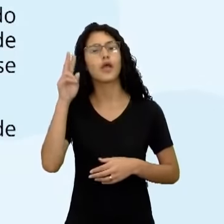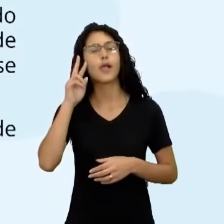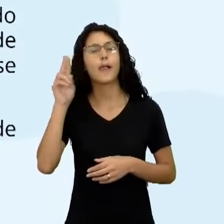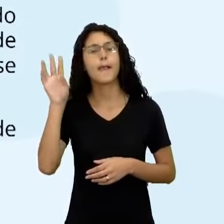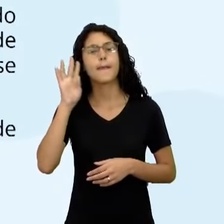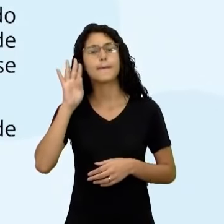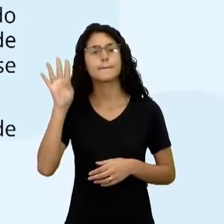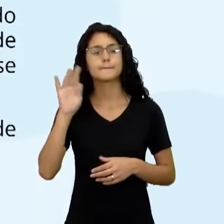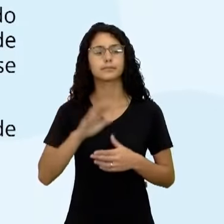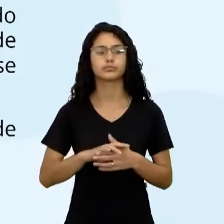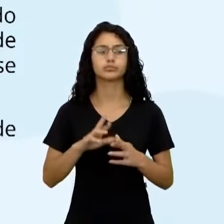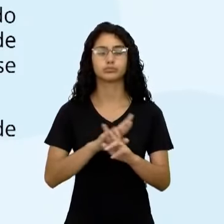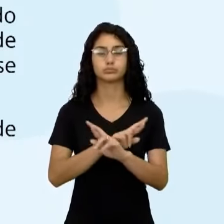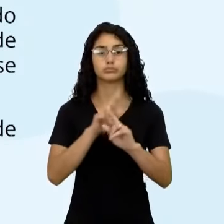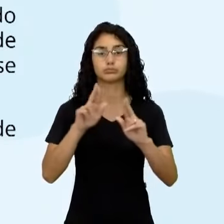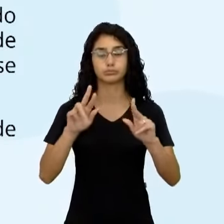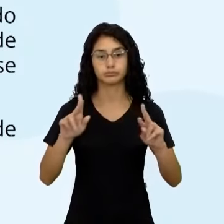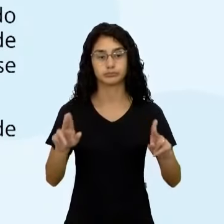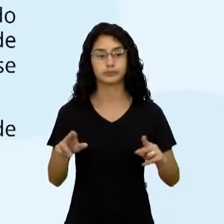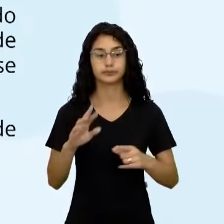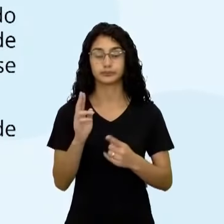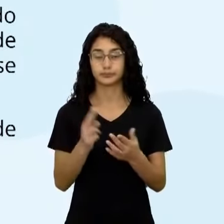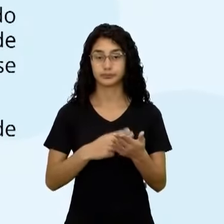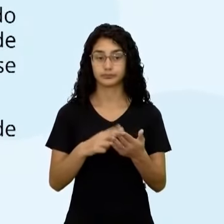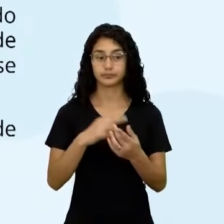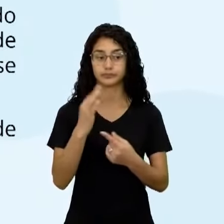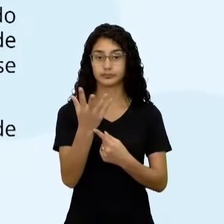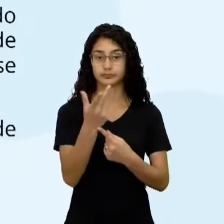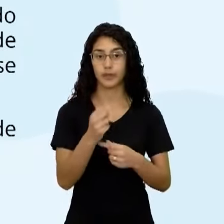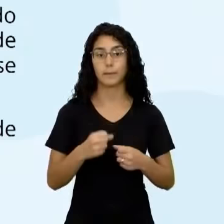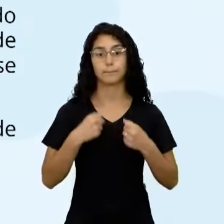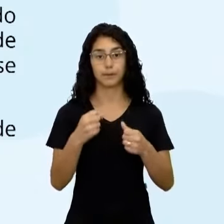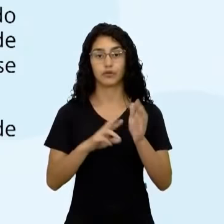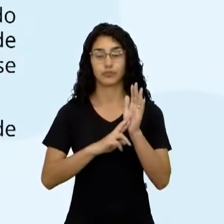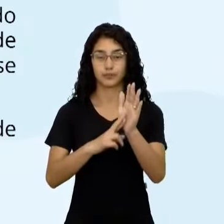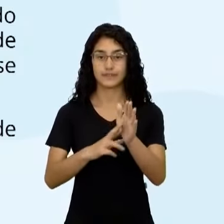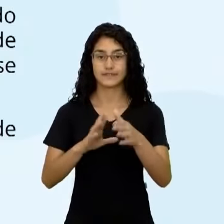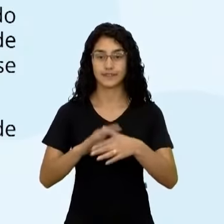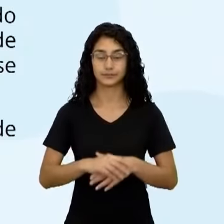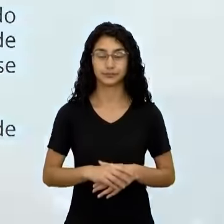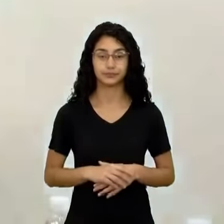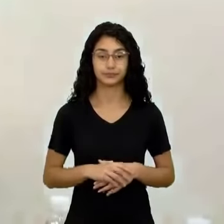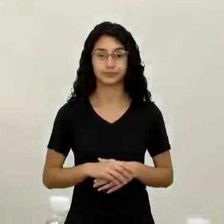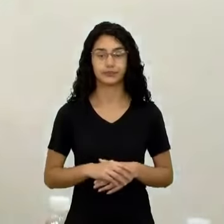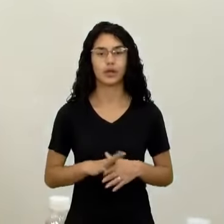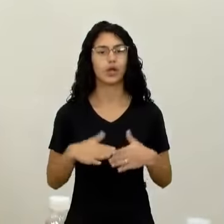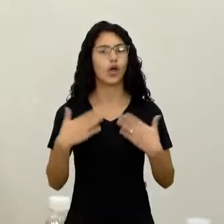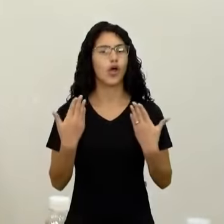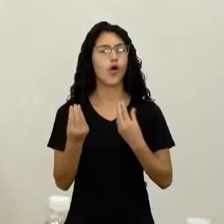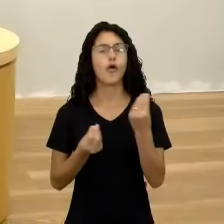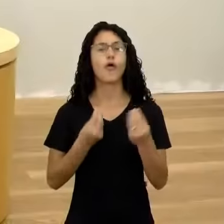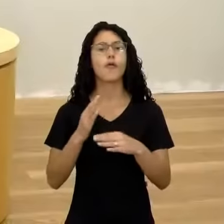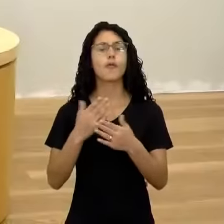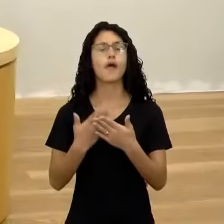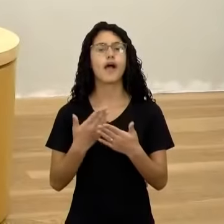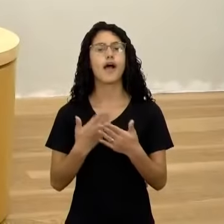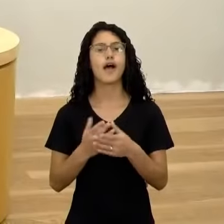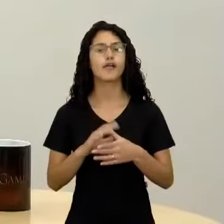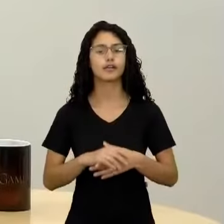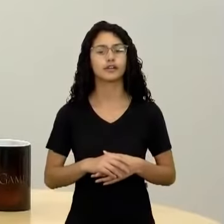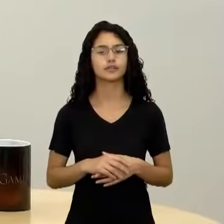sobre as diversas versões que uma obra de arte pode apresentar Nossa Mauro como que será a sala hoje